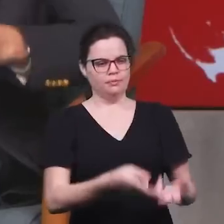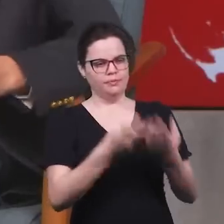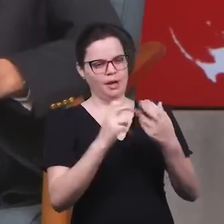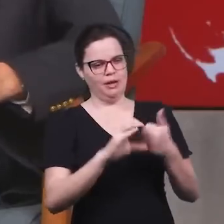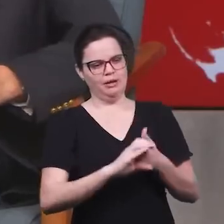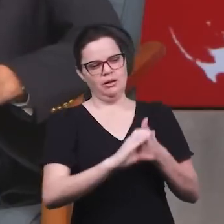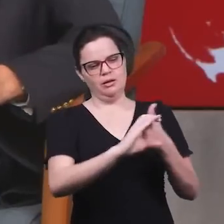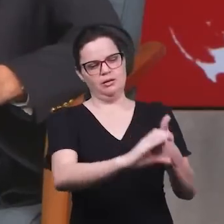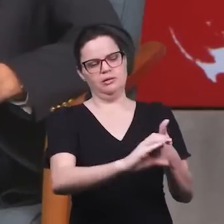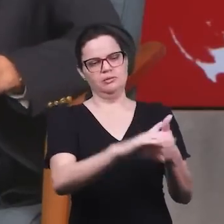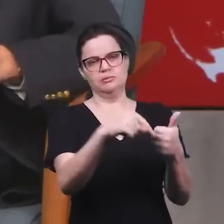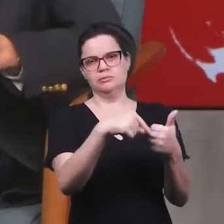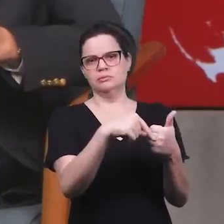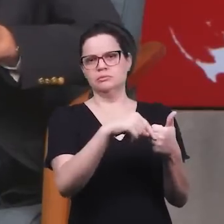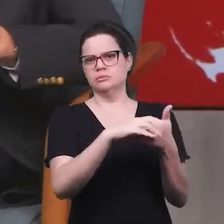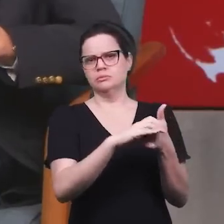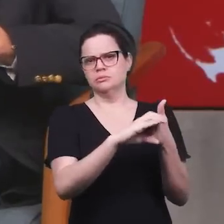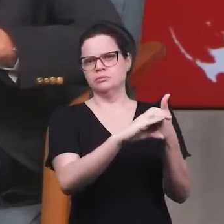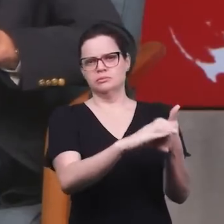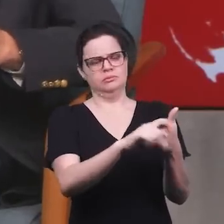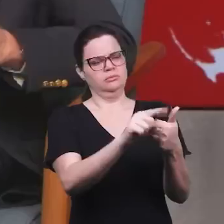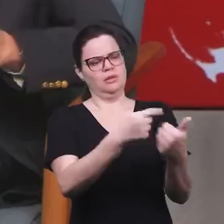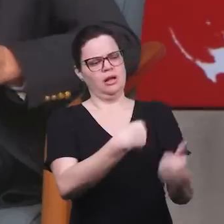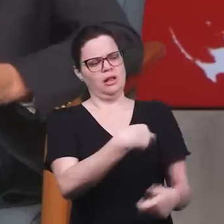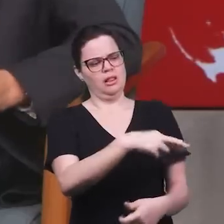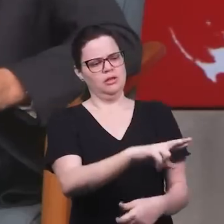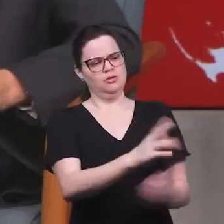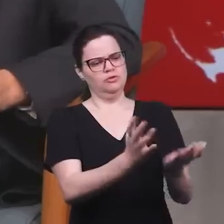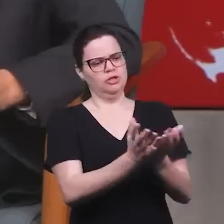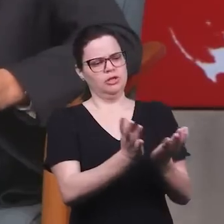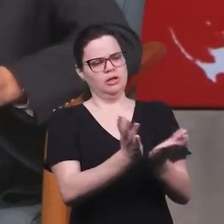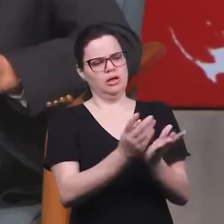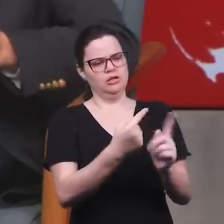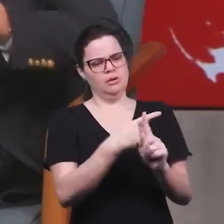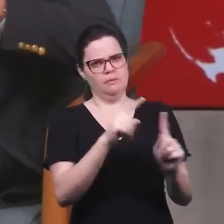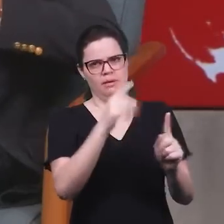está, que não crê mais em nada?